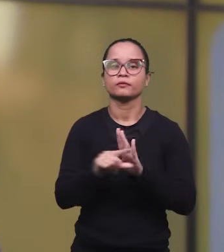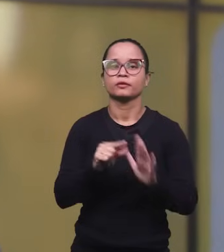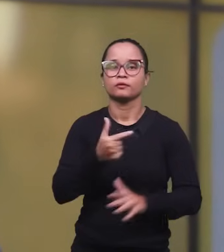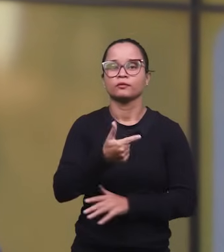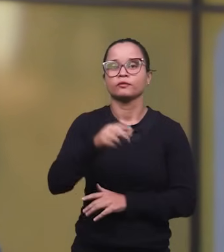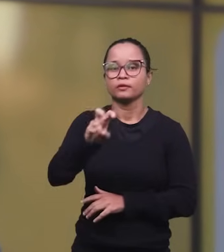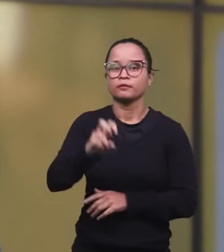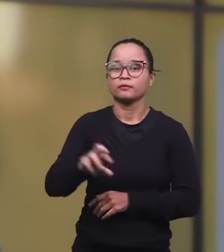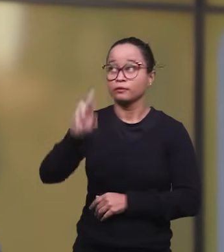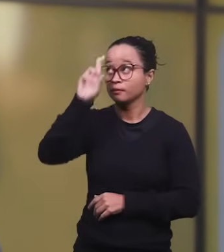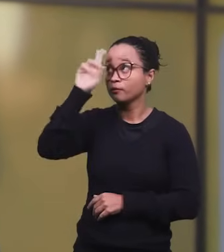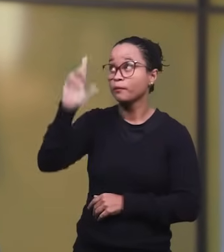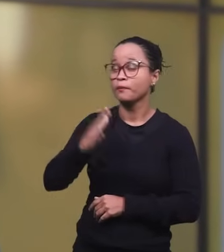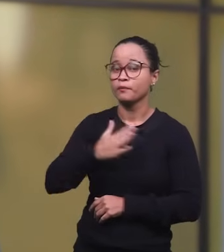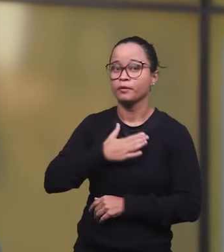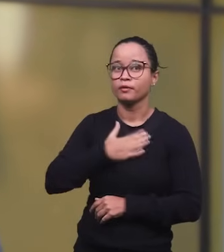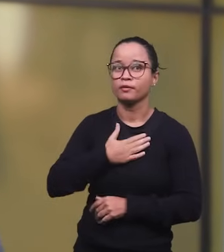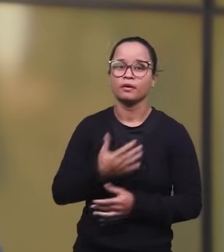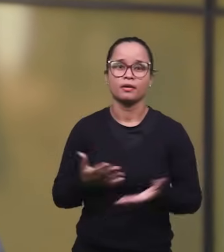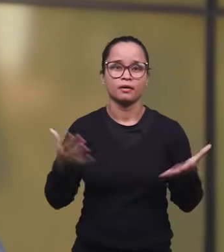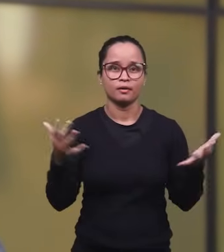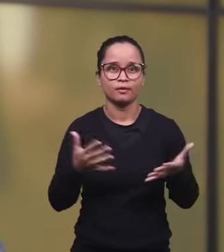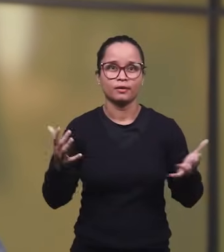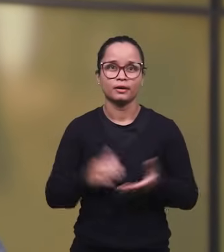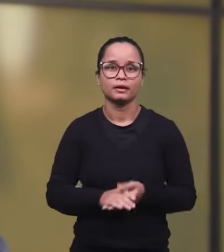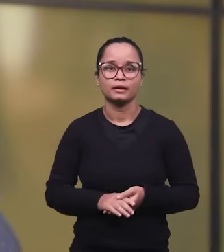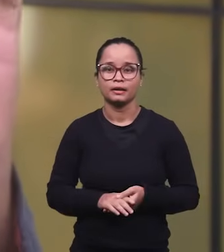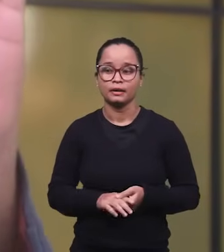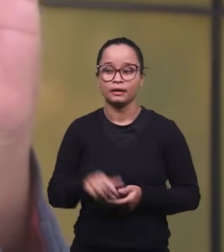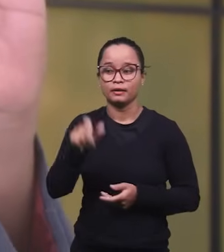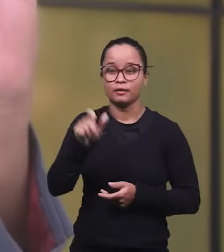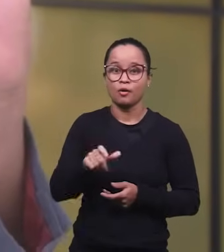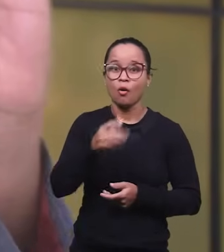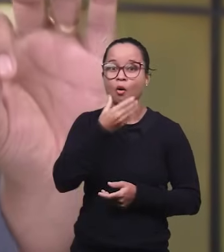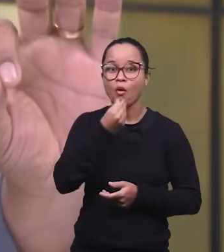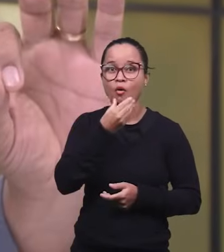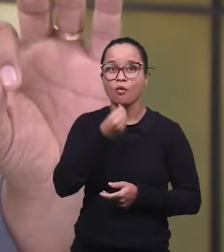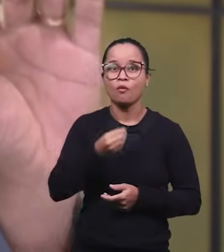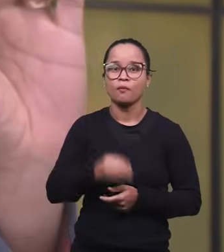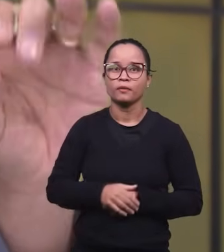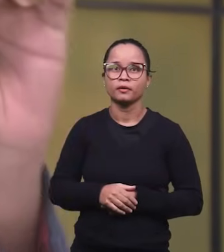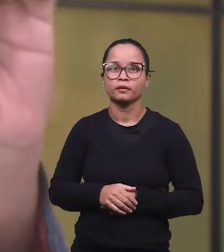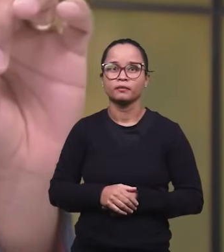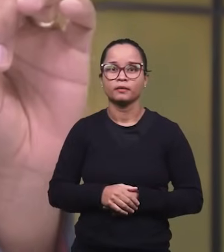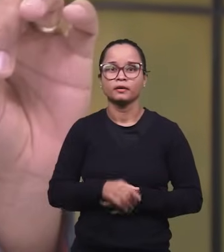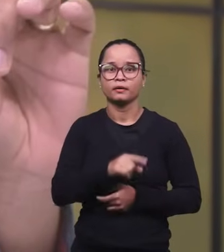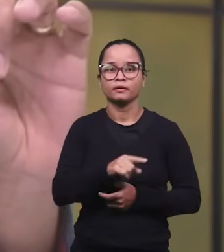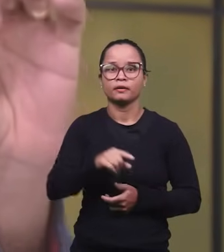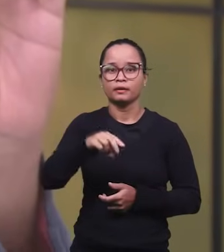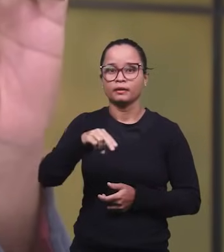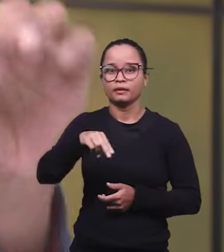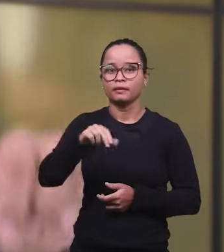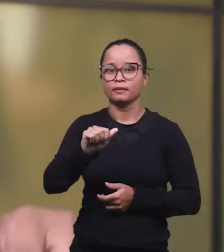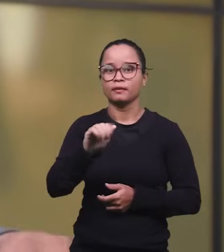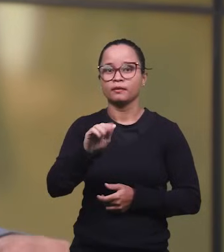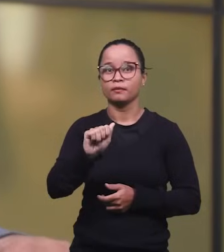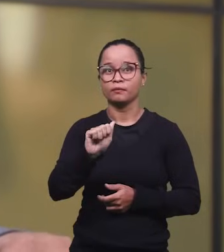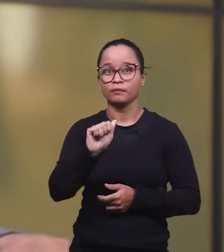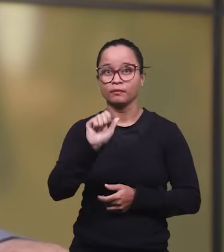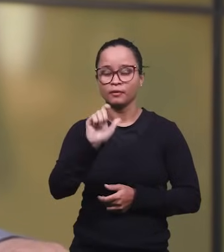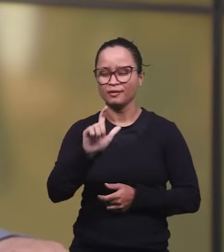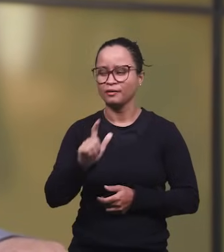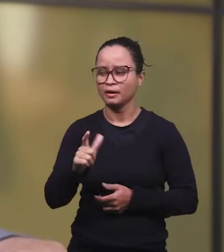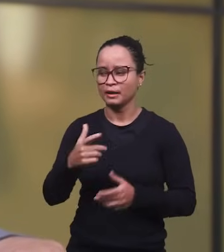lá no versículo 25, meu Senhor, agora não faça este homem de Belial, a saber, Nabal, impressão no